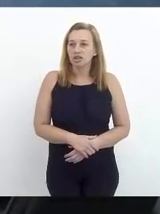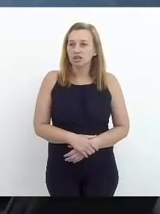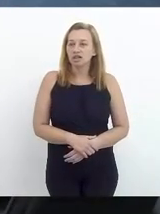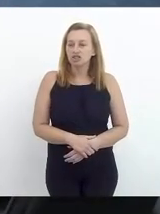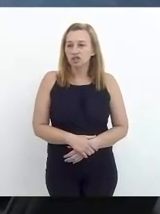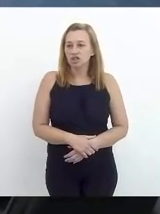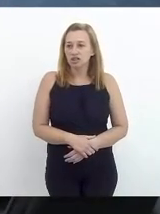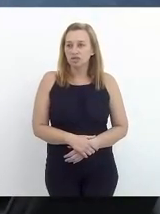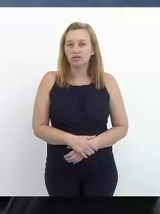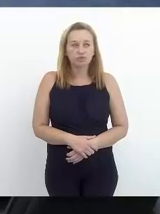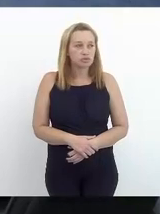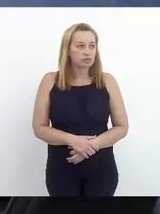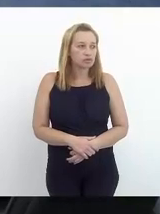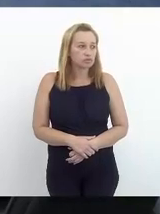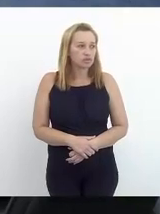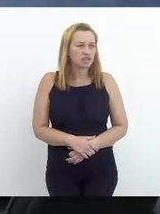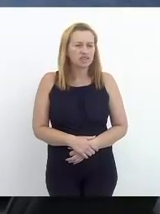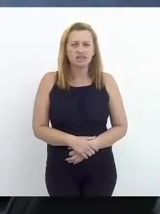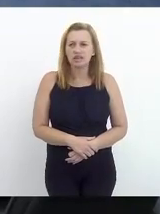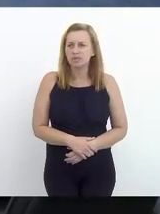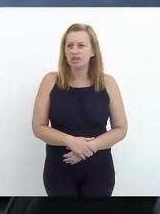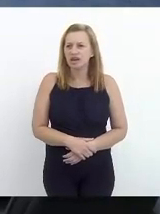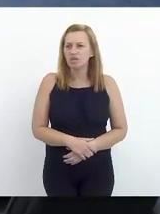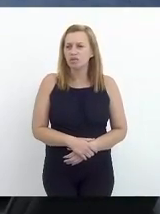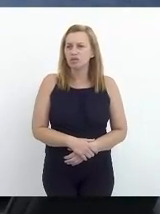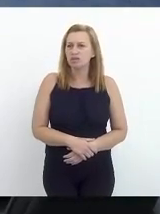Né, deputada Célia?